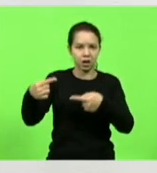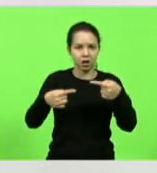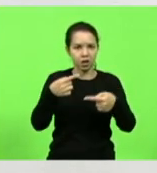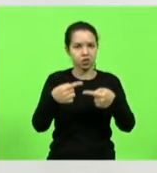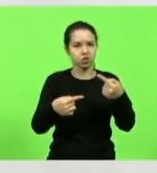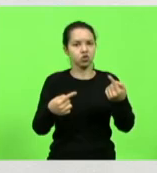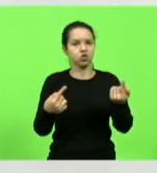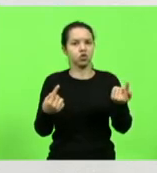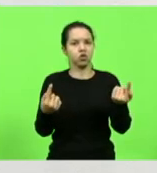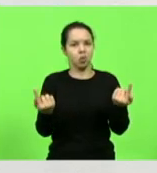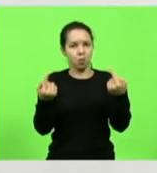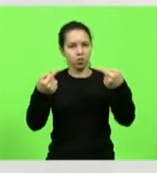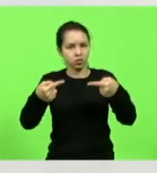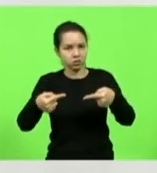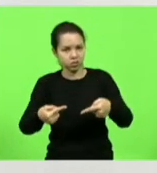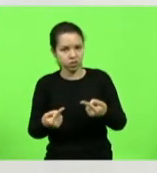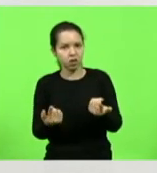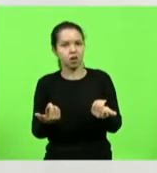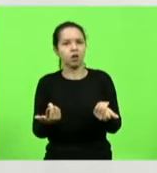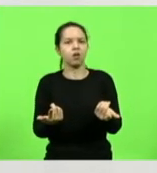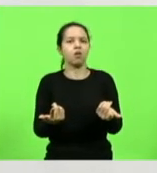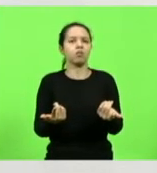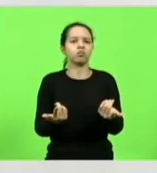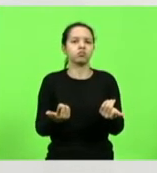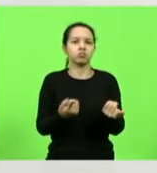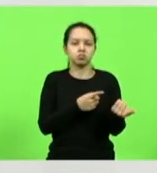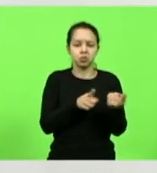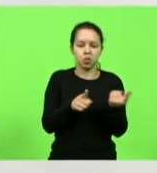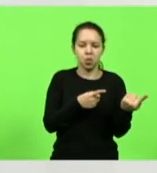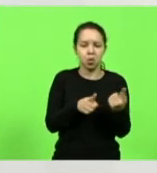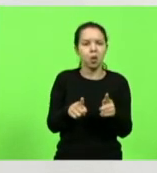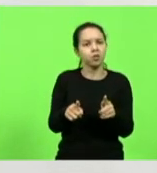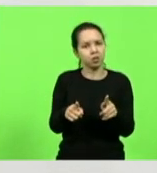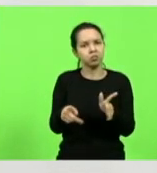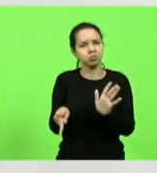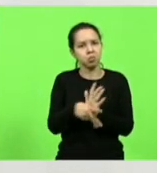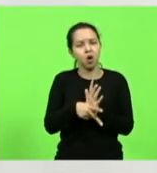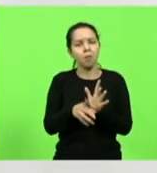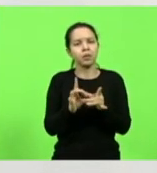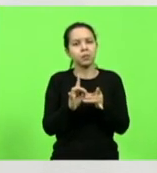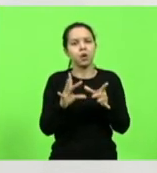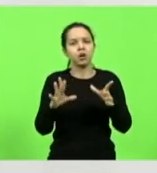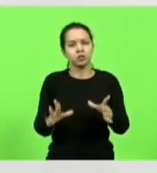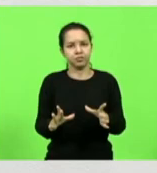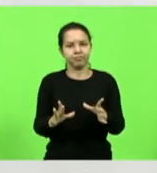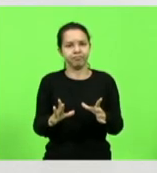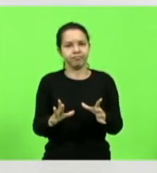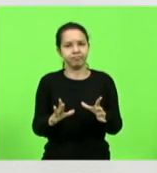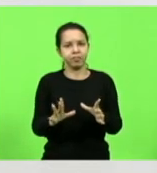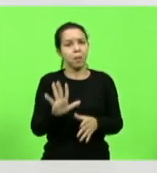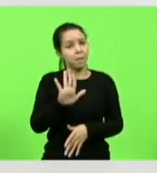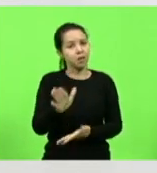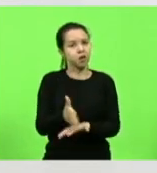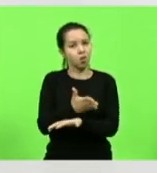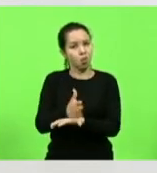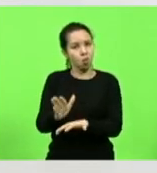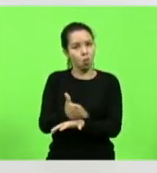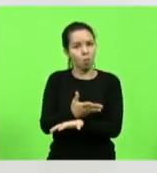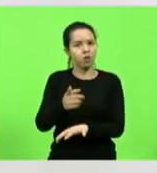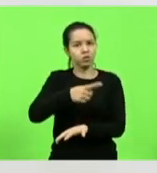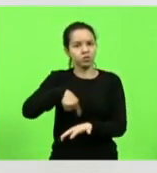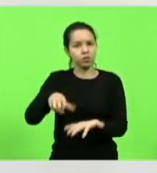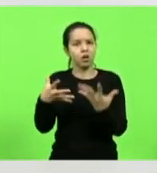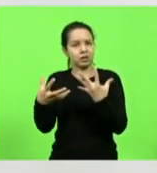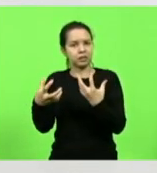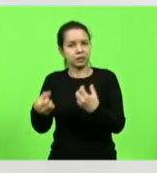faz parte. Mas tem certas coisas que a gente apesar de ter que aceitar, não podemos deixar passar em